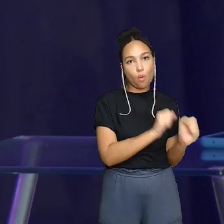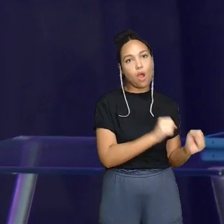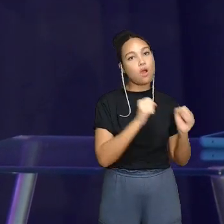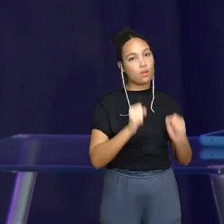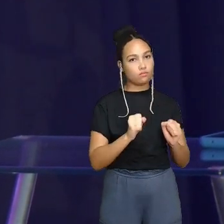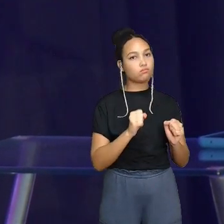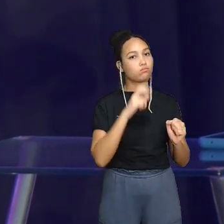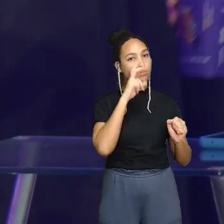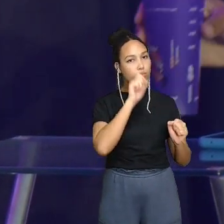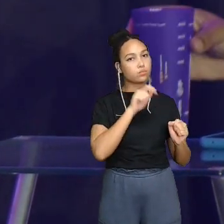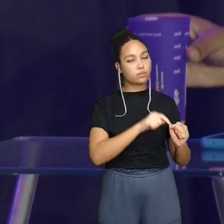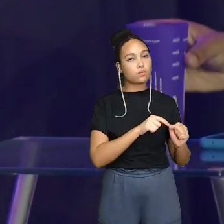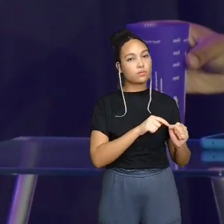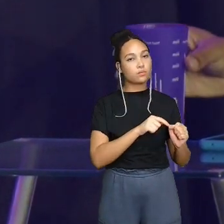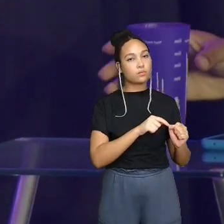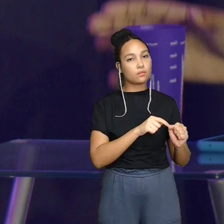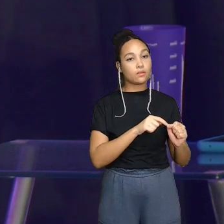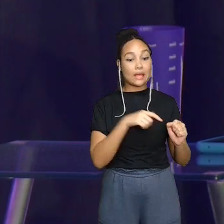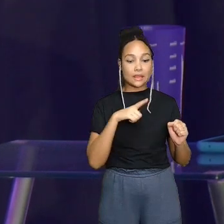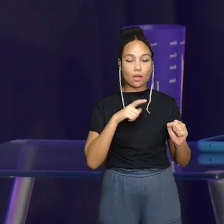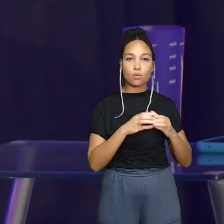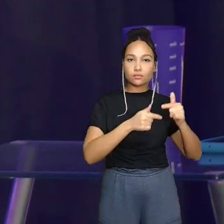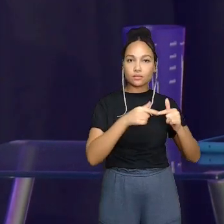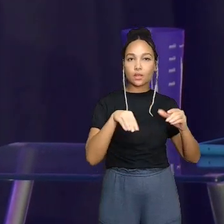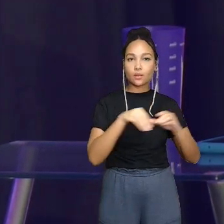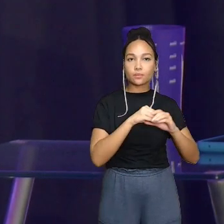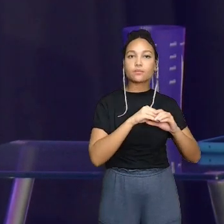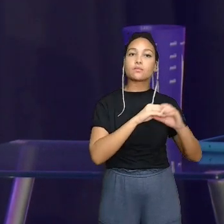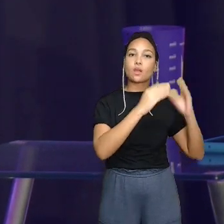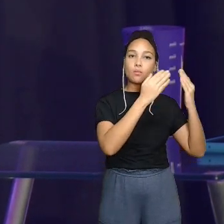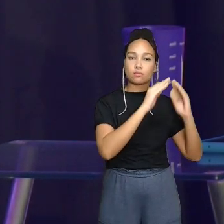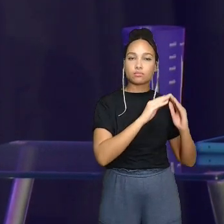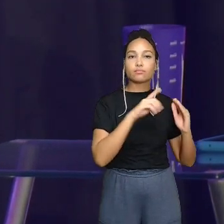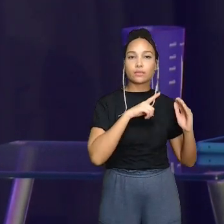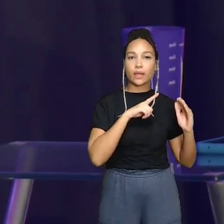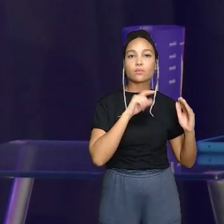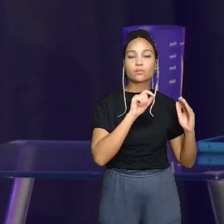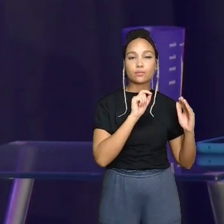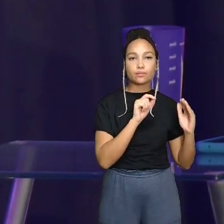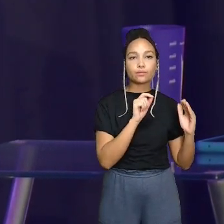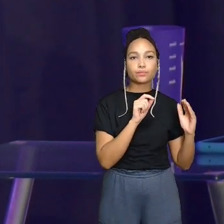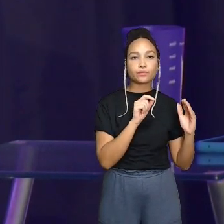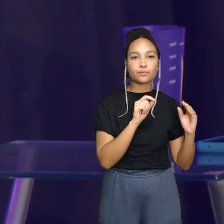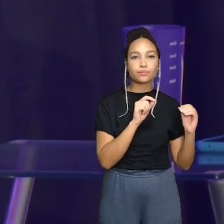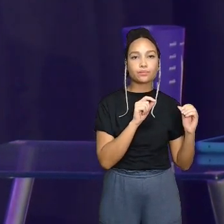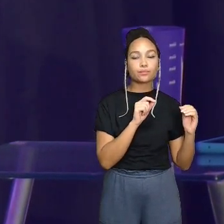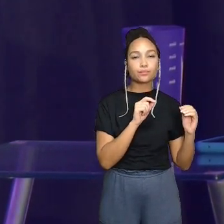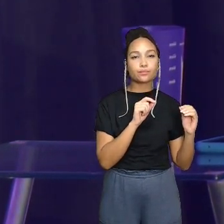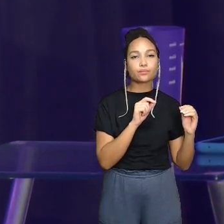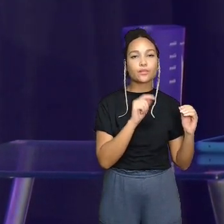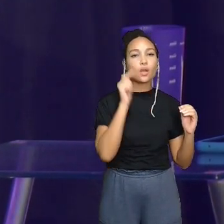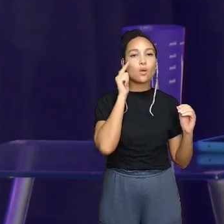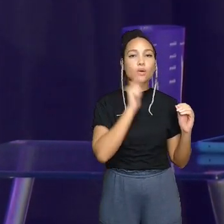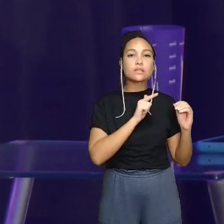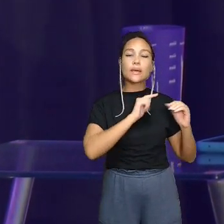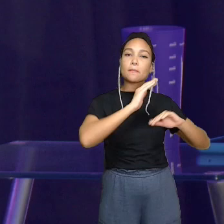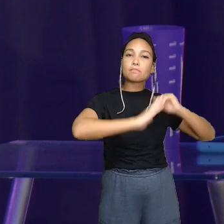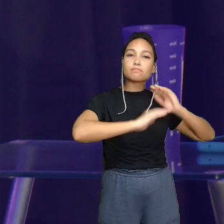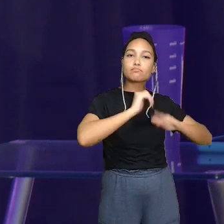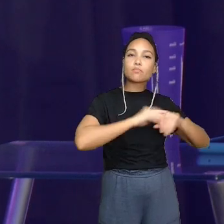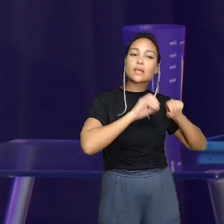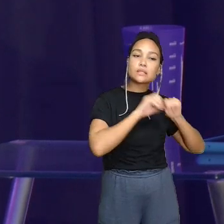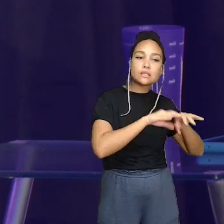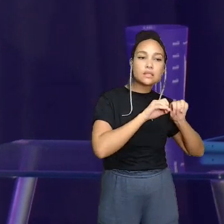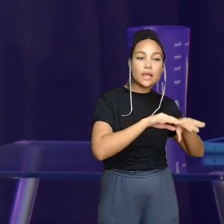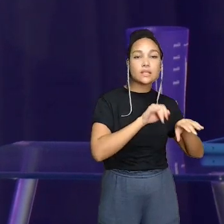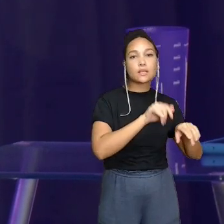muito, a gente tem um grupo, inclusive, dentro das moderadoras, que eles capacitam quem quiser, na sua cidade, montar um